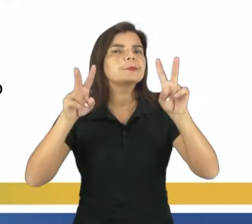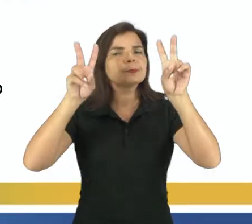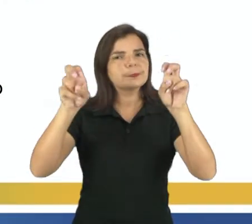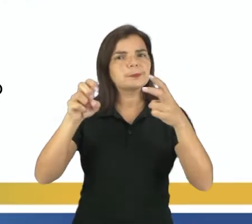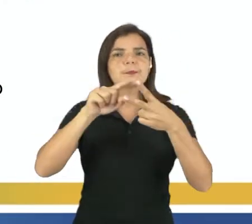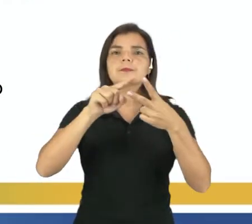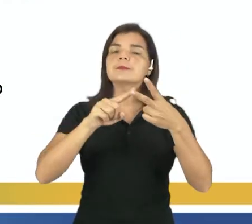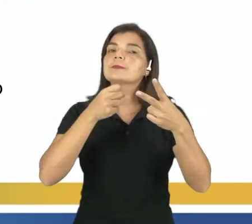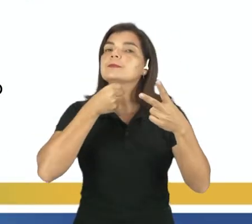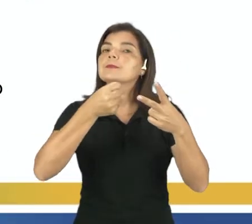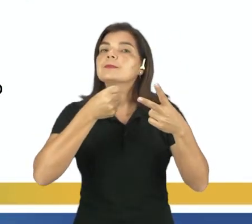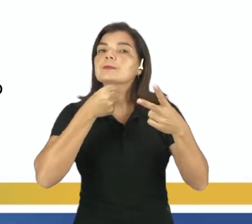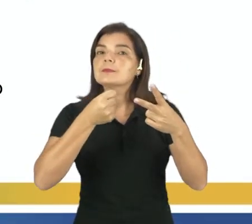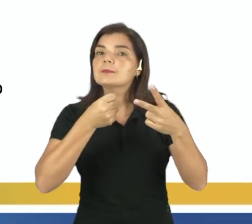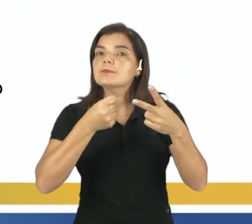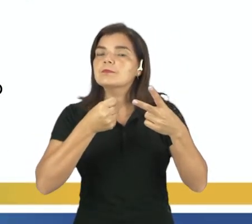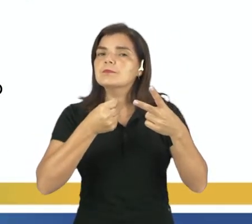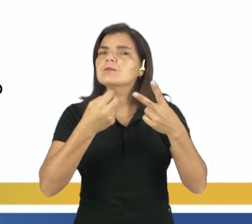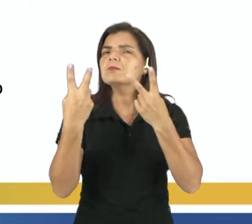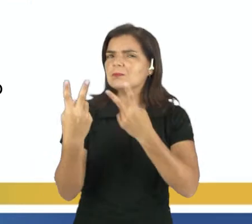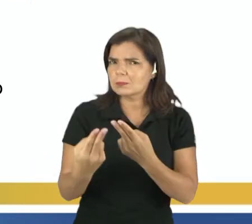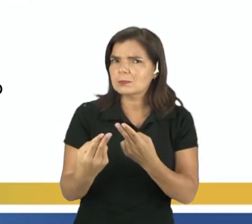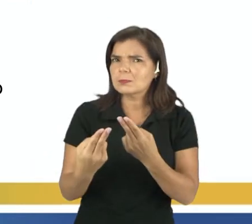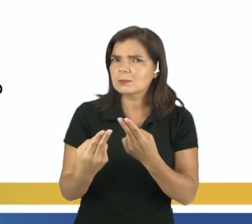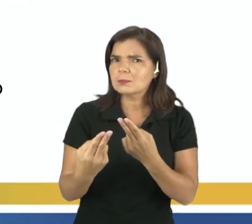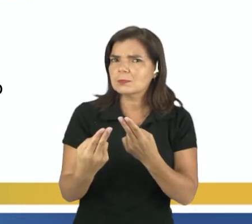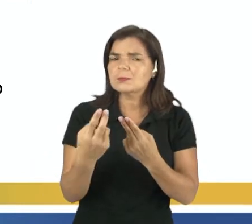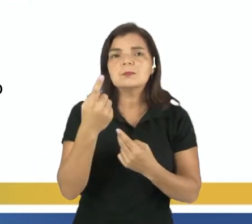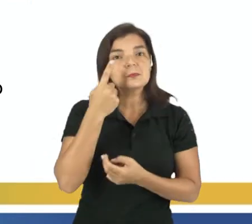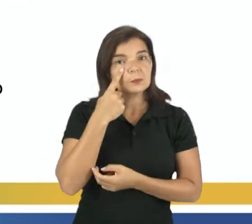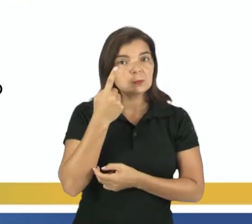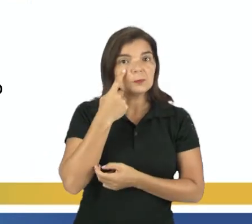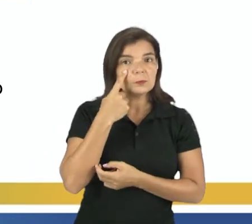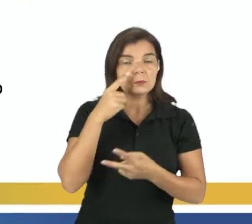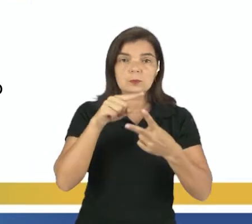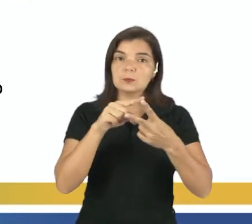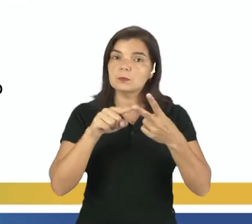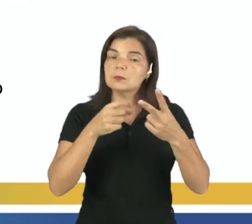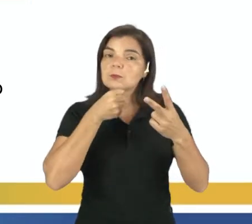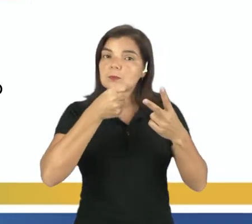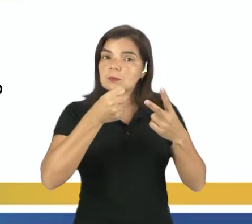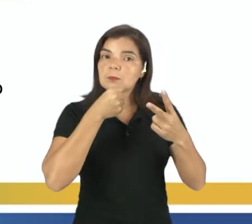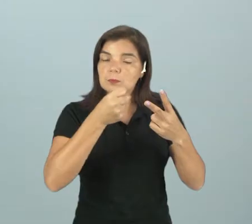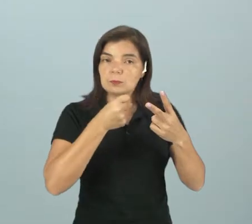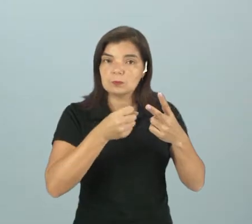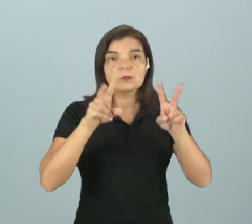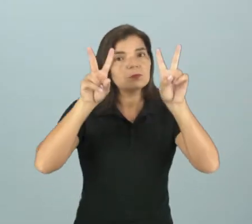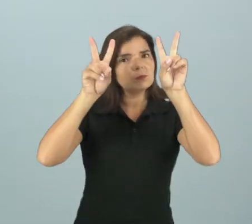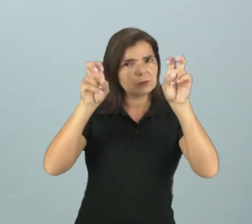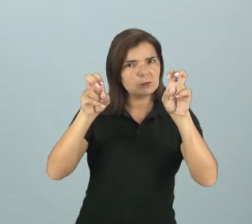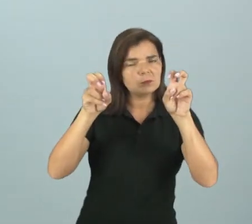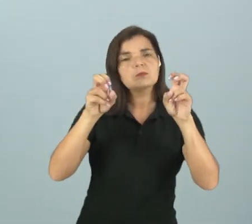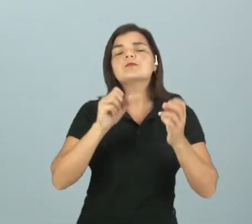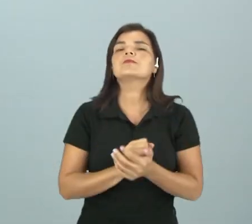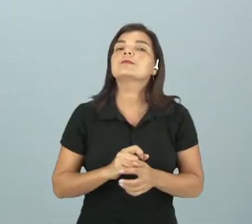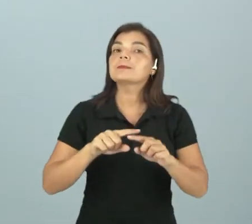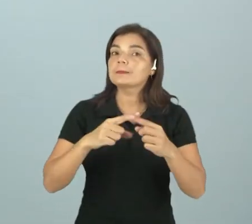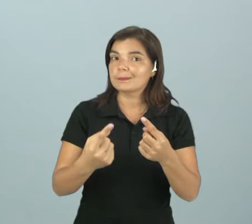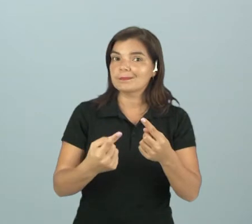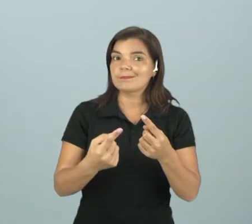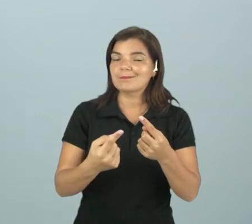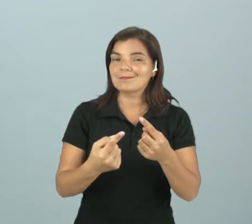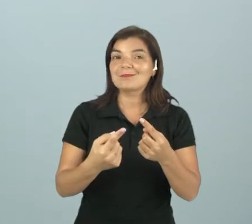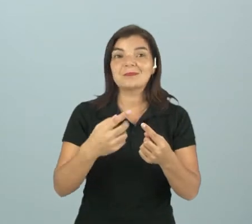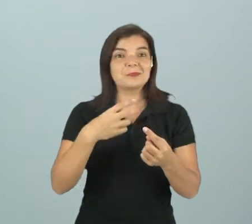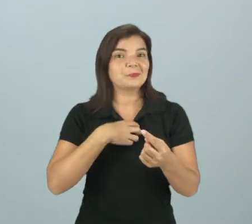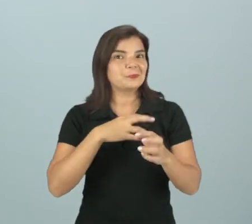das 2 reportagens? Eles são iguais? Vocês verificaram que as 2 reportagens elas tratam do mesmo assunto, mas elas